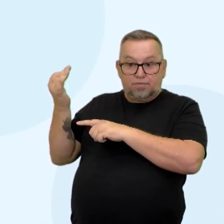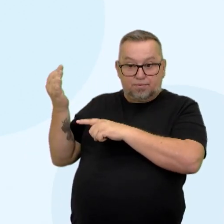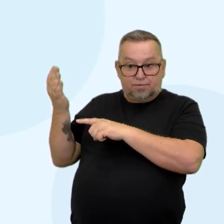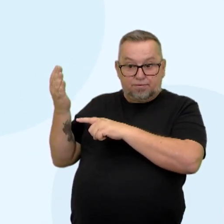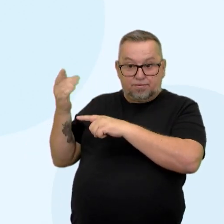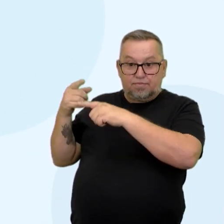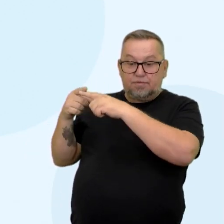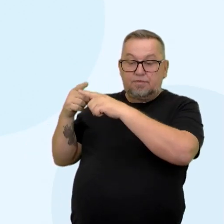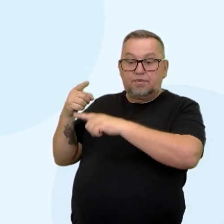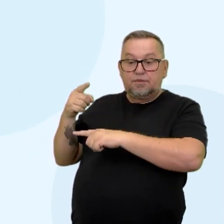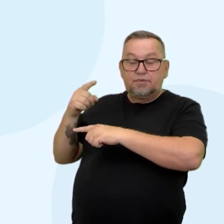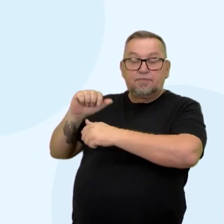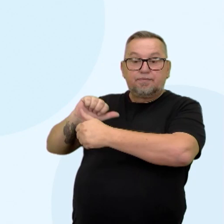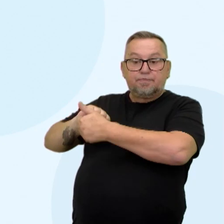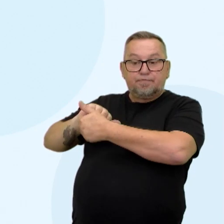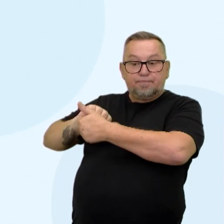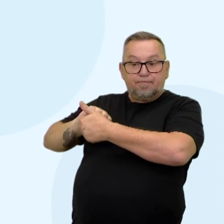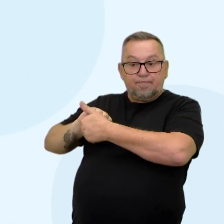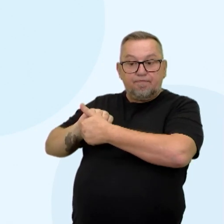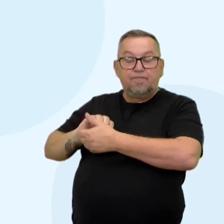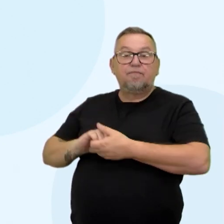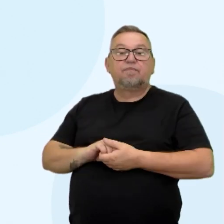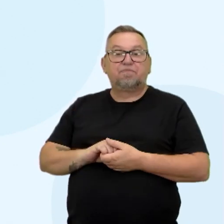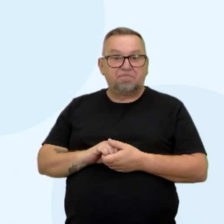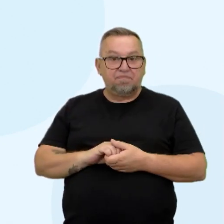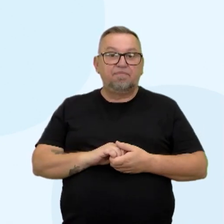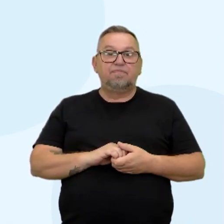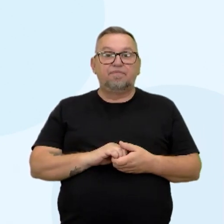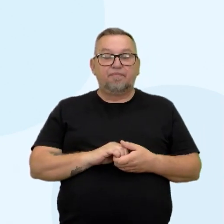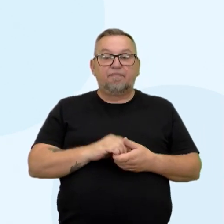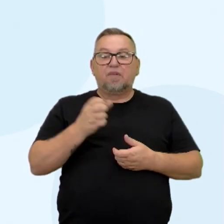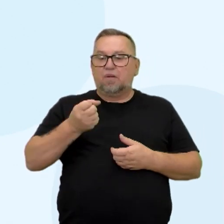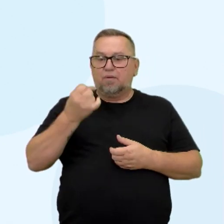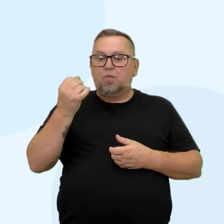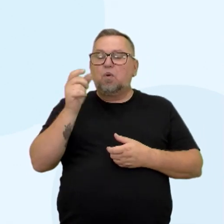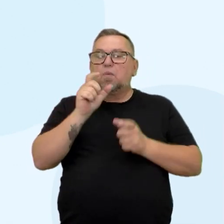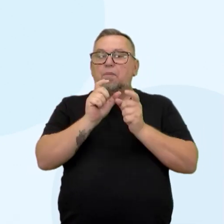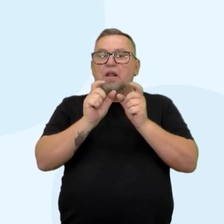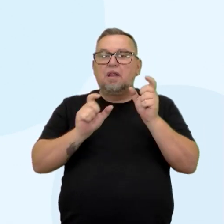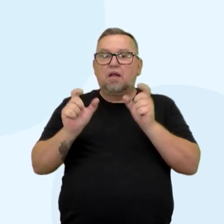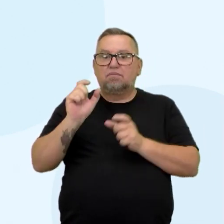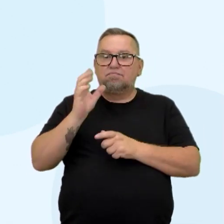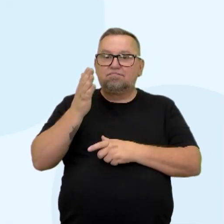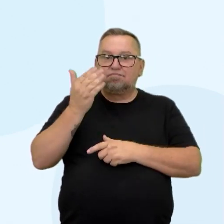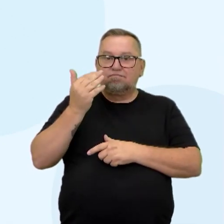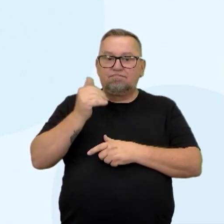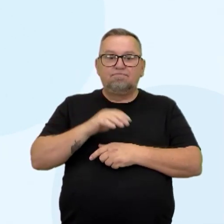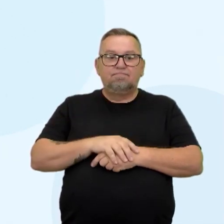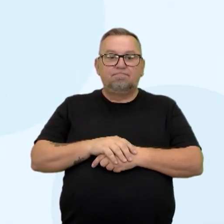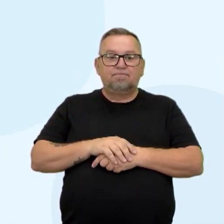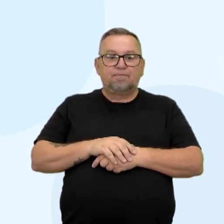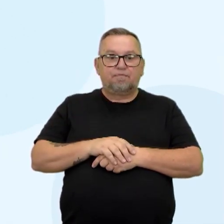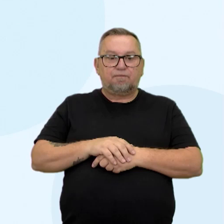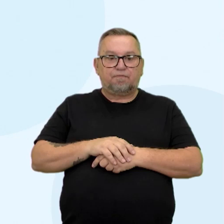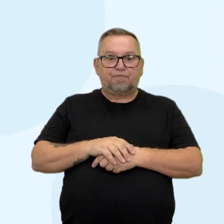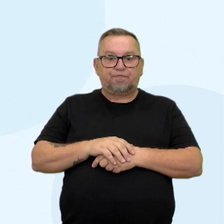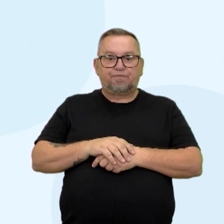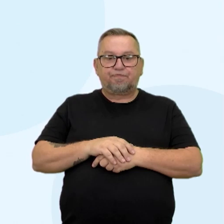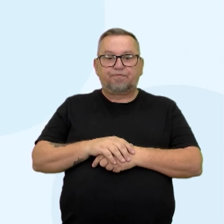dos pedaços, enquanto que a parte de cima indica quantos pedaços foram consumidos. Pode passar para a gente?